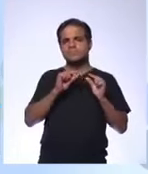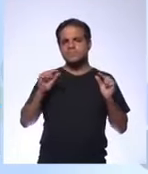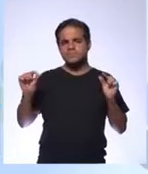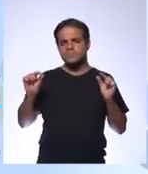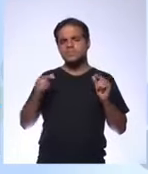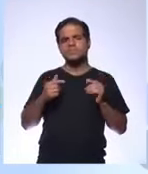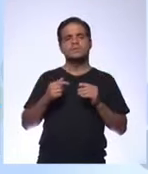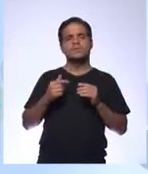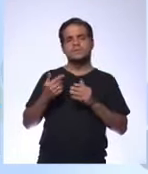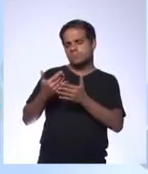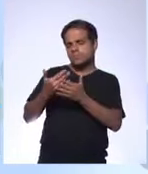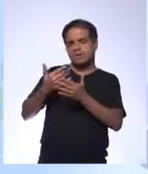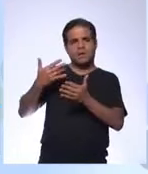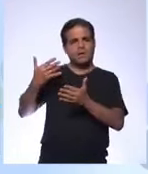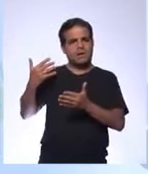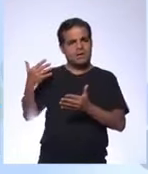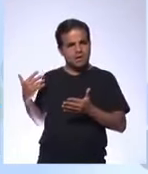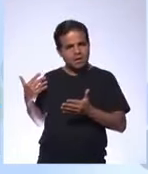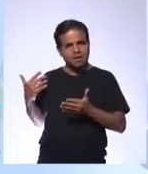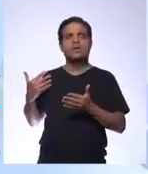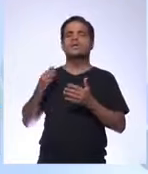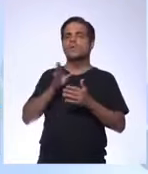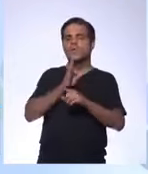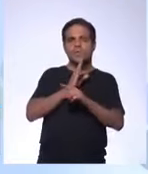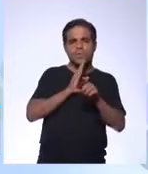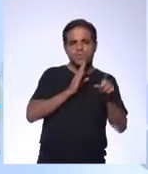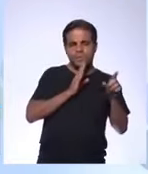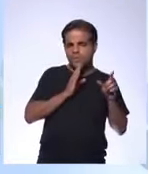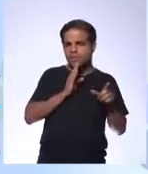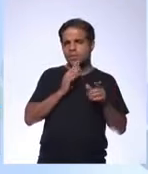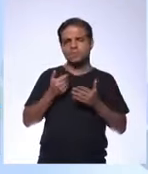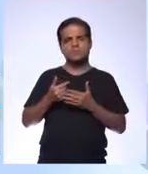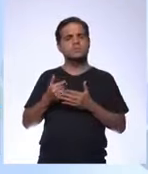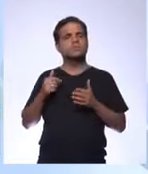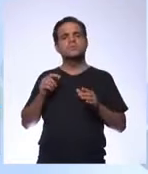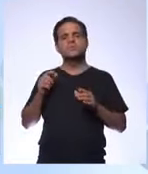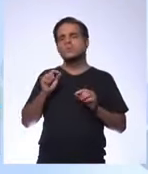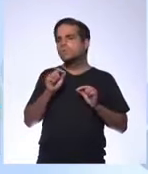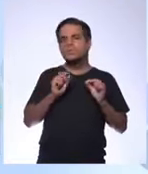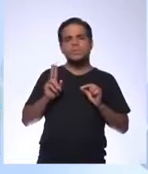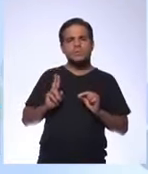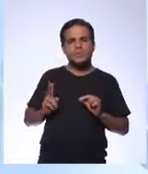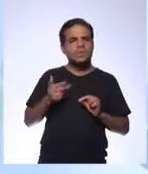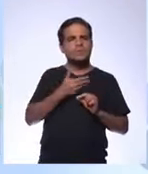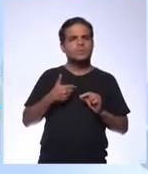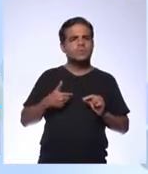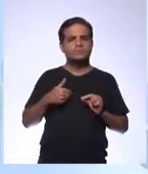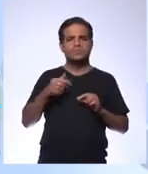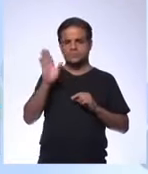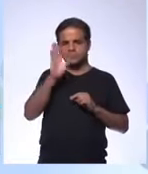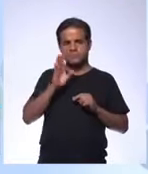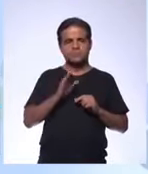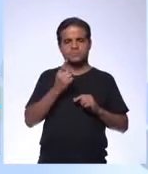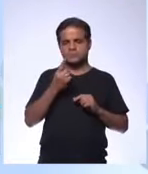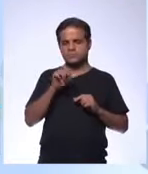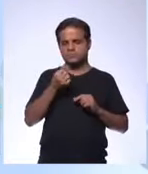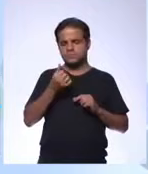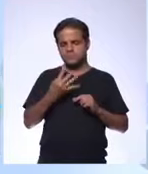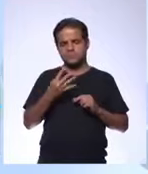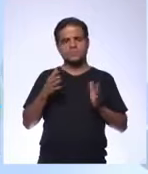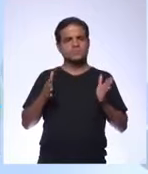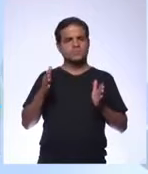vocês, para vocês conhecerem aí os nomes dos militares que governaram o Brasil entre 64 e 85. Vamos dar uma